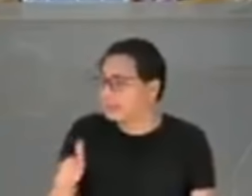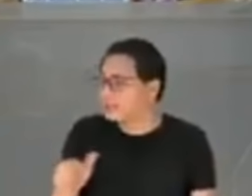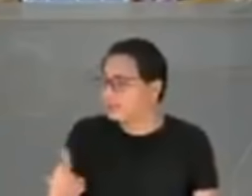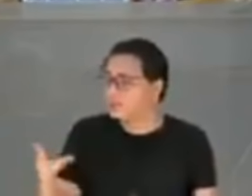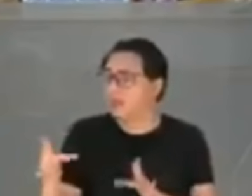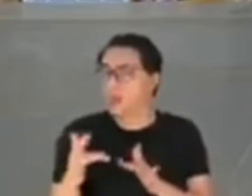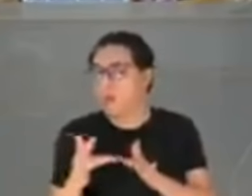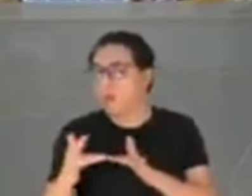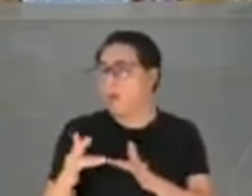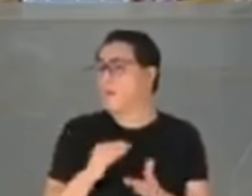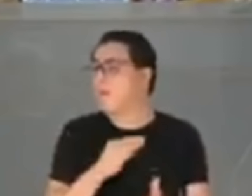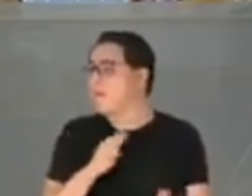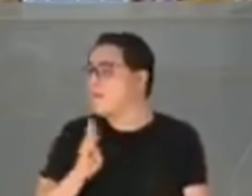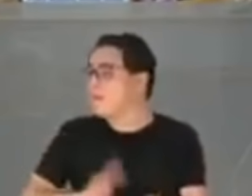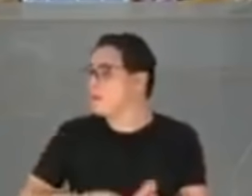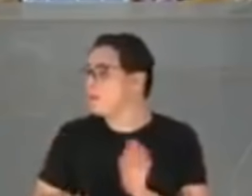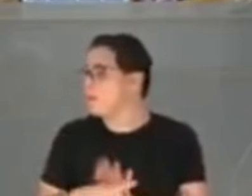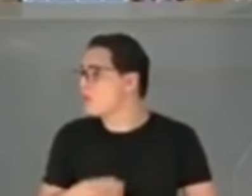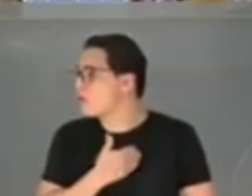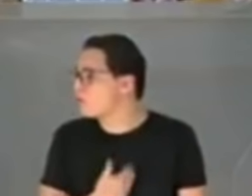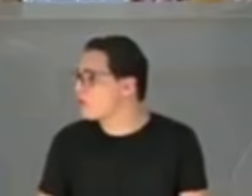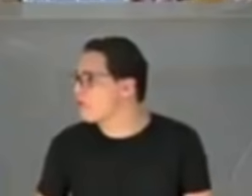aproximação com os membros do governo.